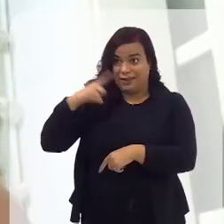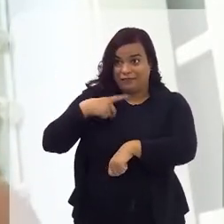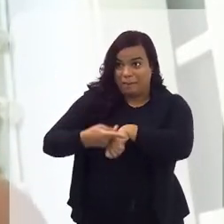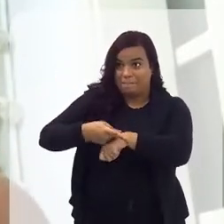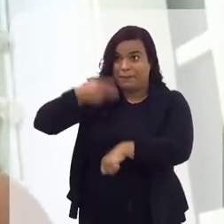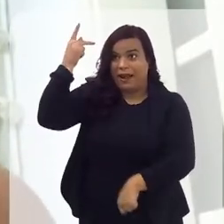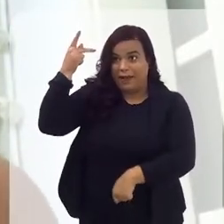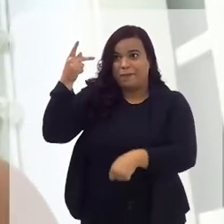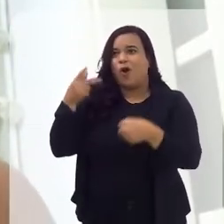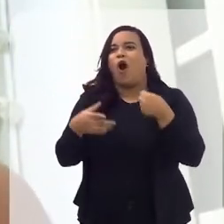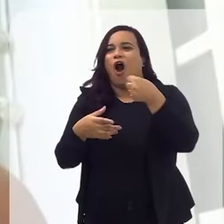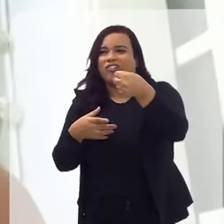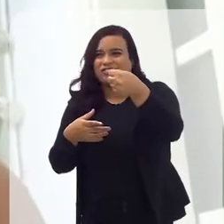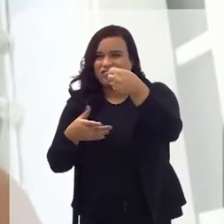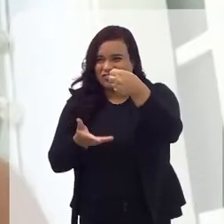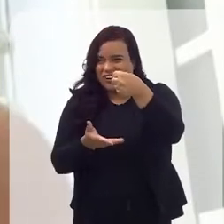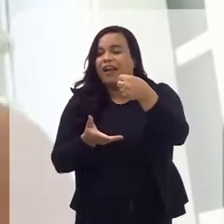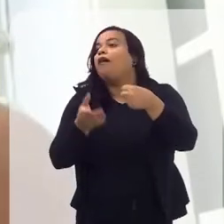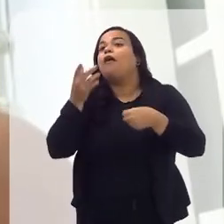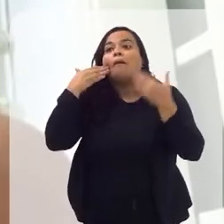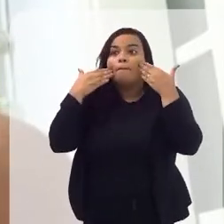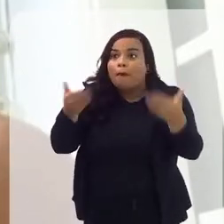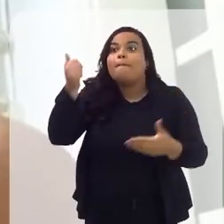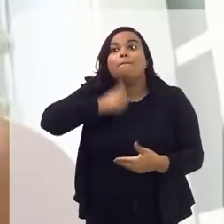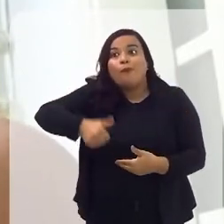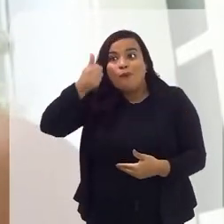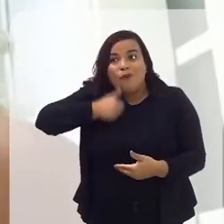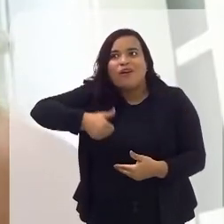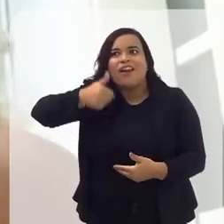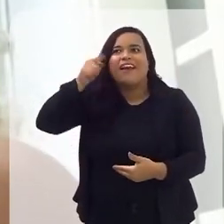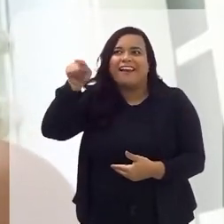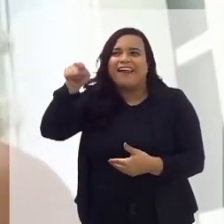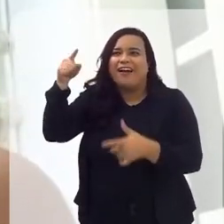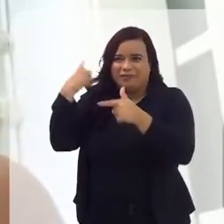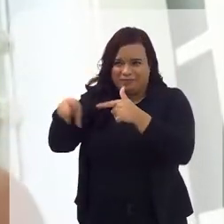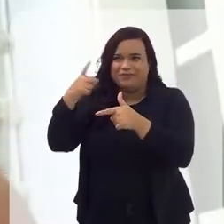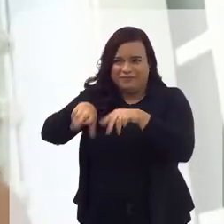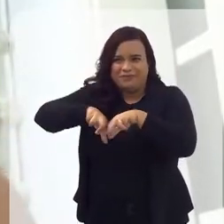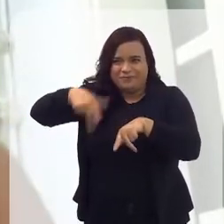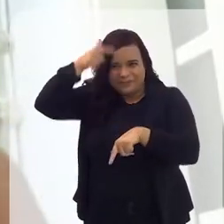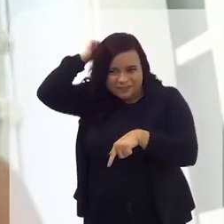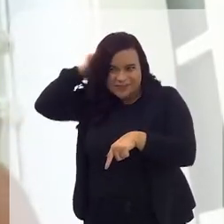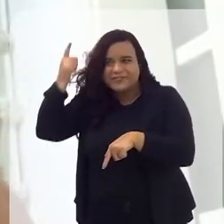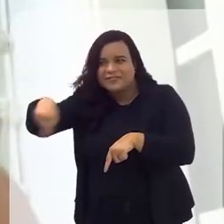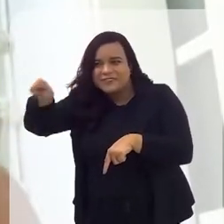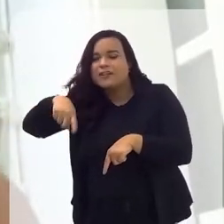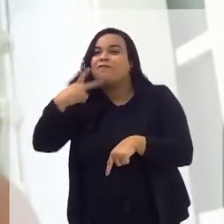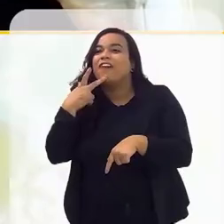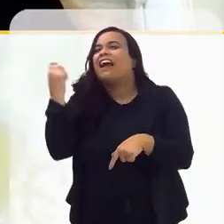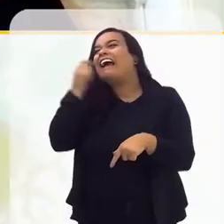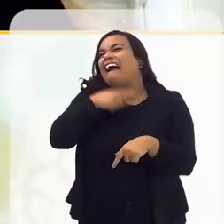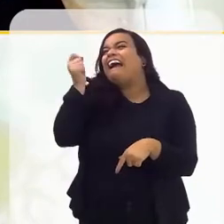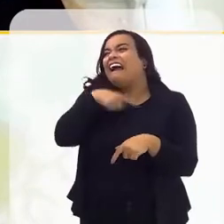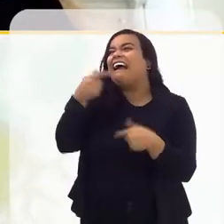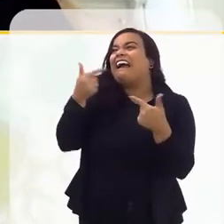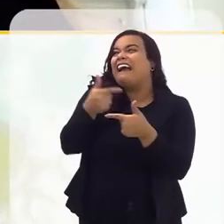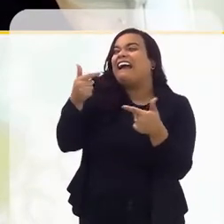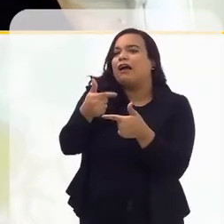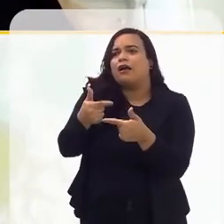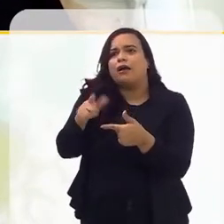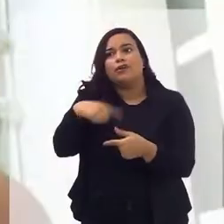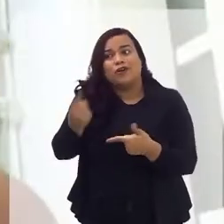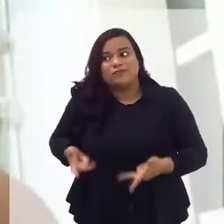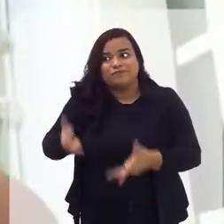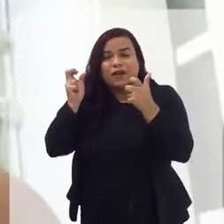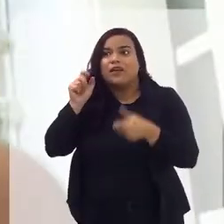como se colocou ali a estética de uma mulher colocada, né, como elemento de uma piada, de mau gosto, enfim, a gente vê o quanto que